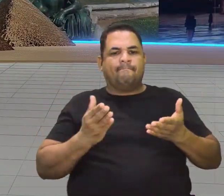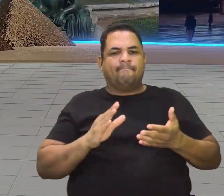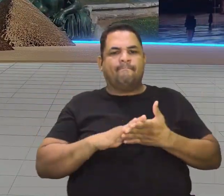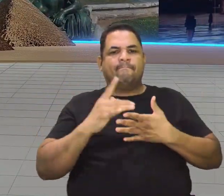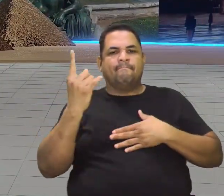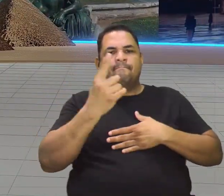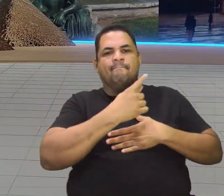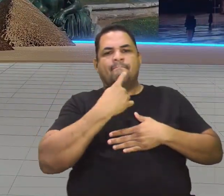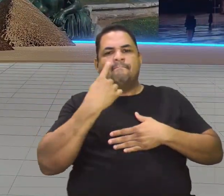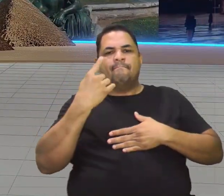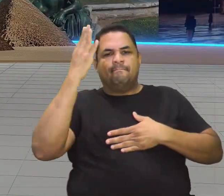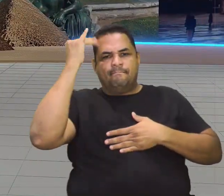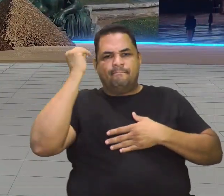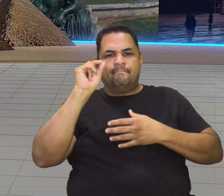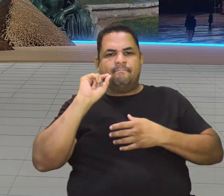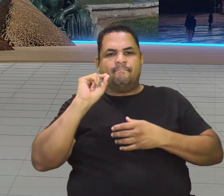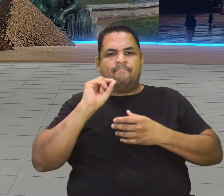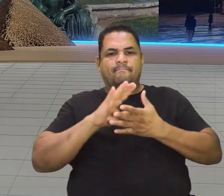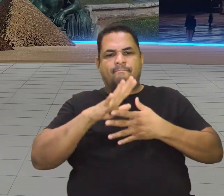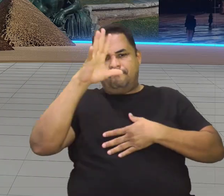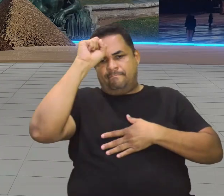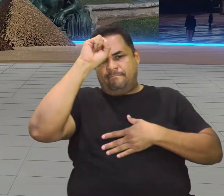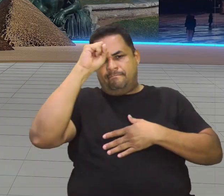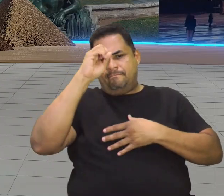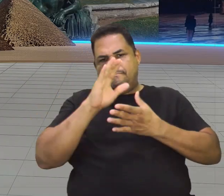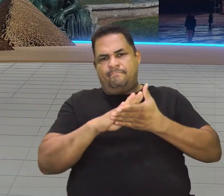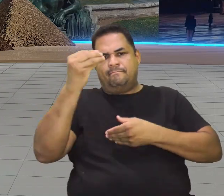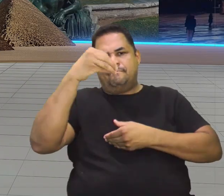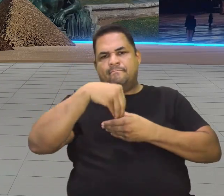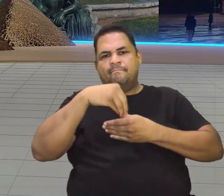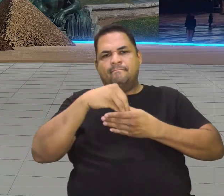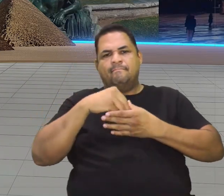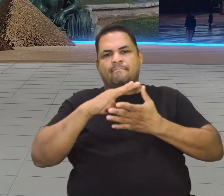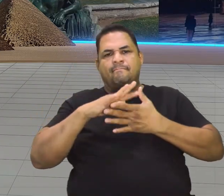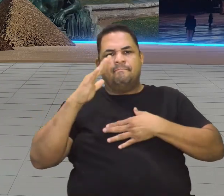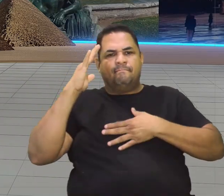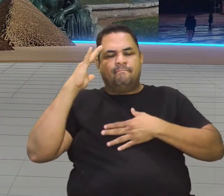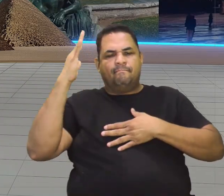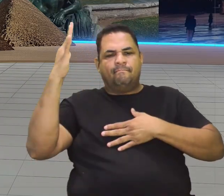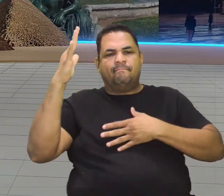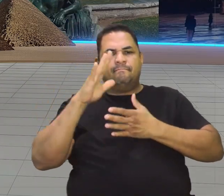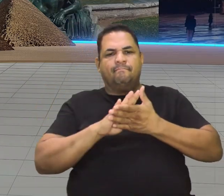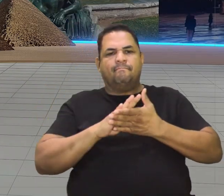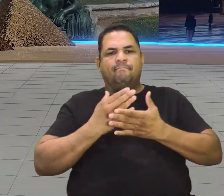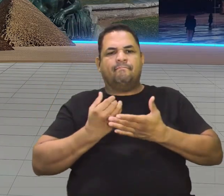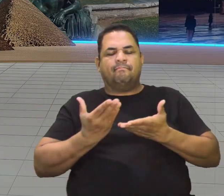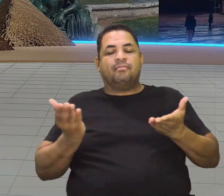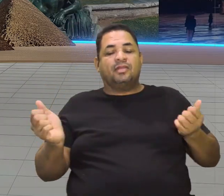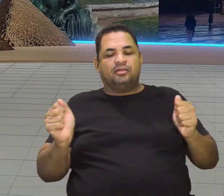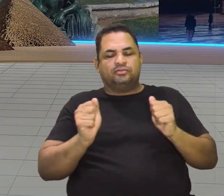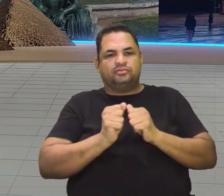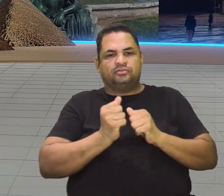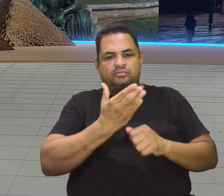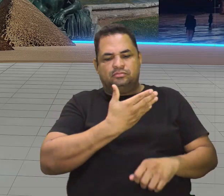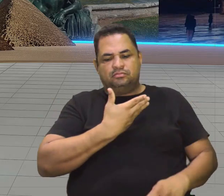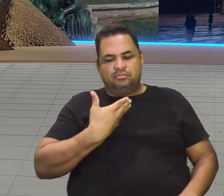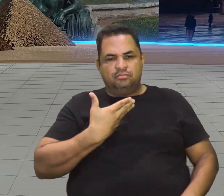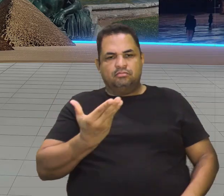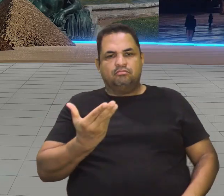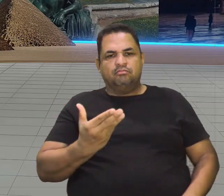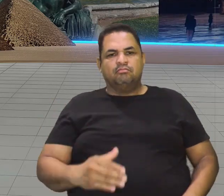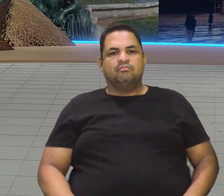nós sabermos o que você aprendeu, o que você não aprendeu dentro dessa aventura de história. Vocês viajaram comigo agora.